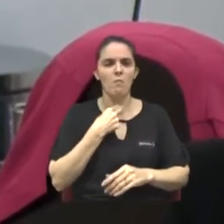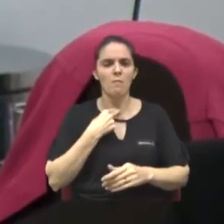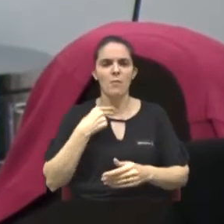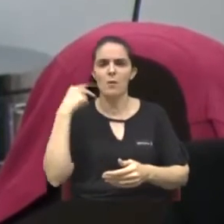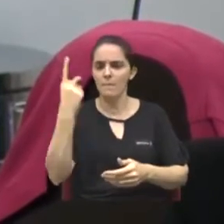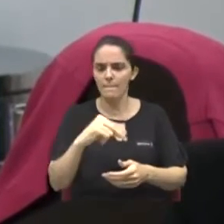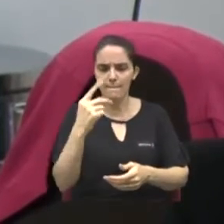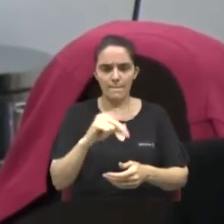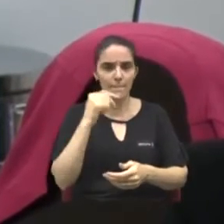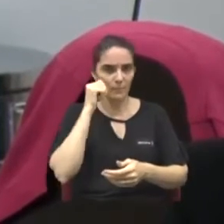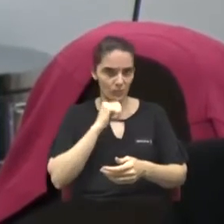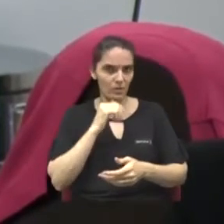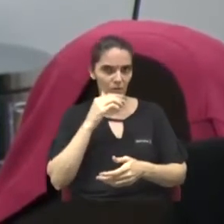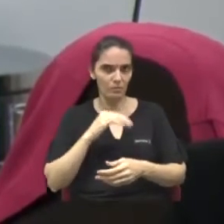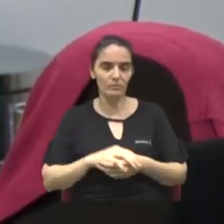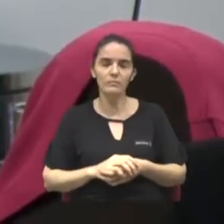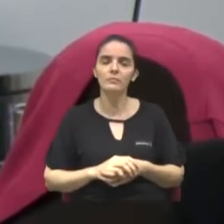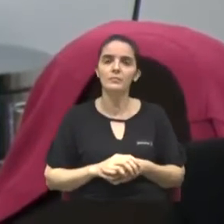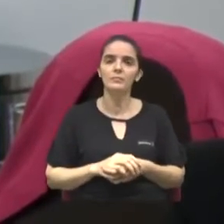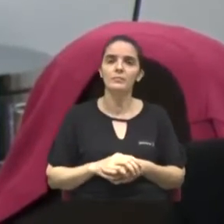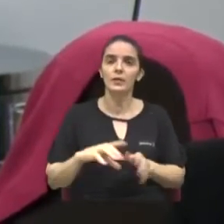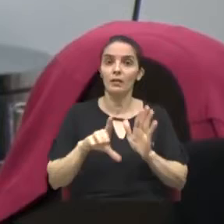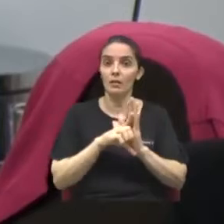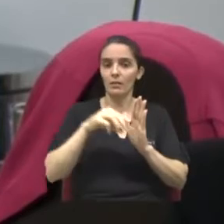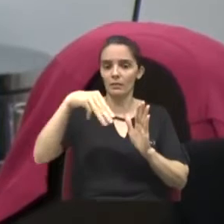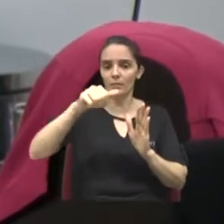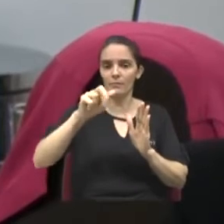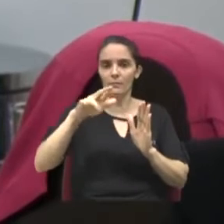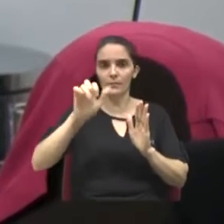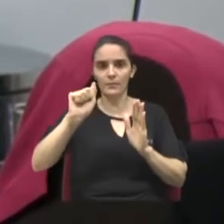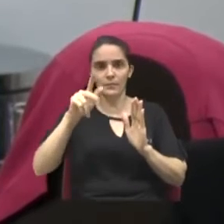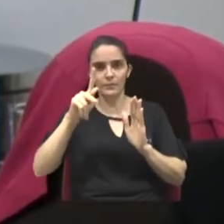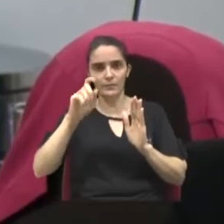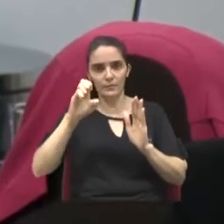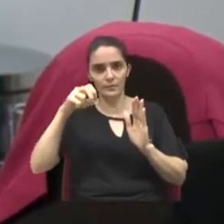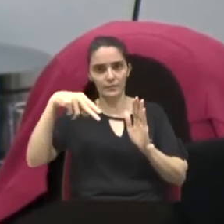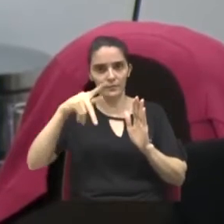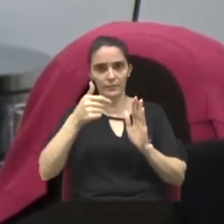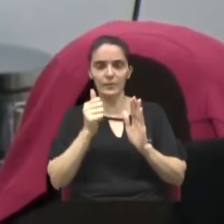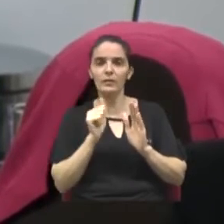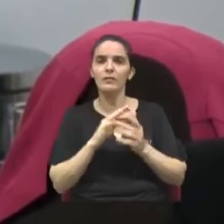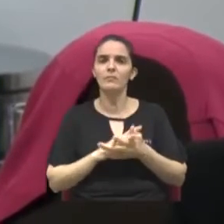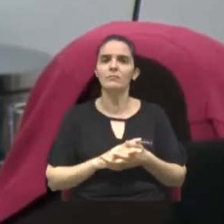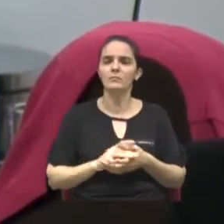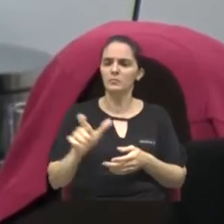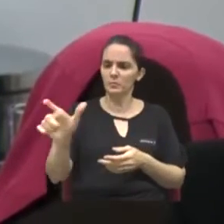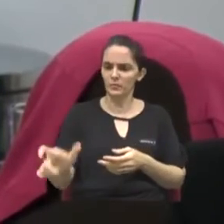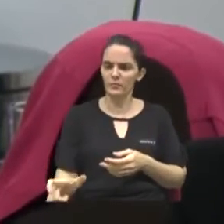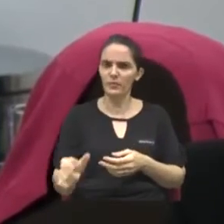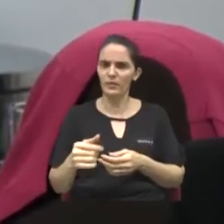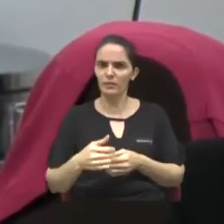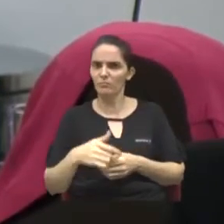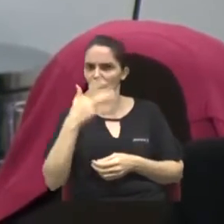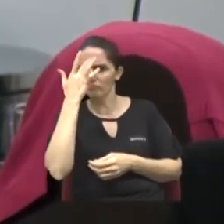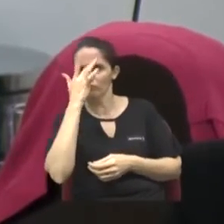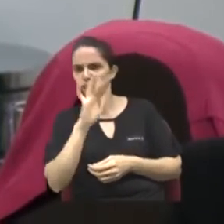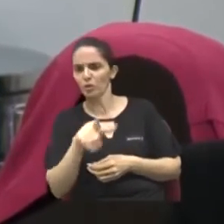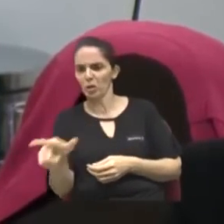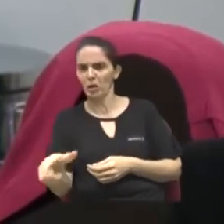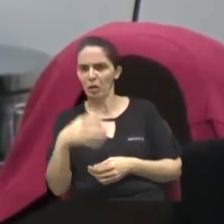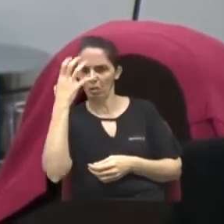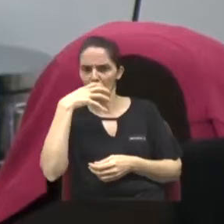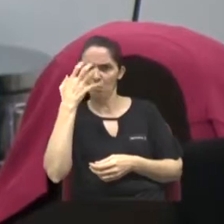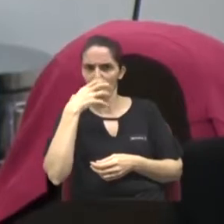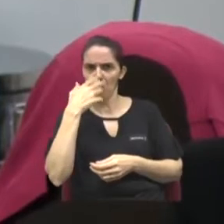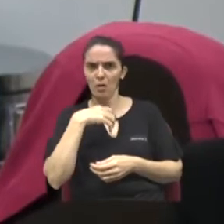na minha casa, você sabe quem é a doutora Nilce Segala? Ela falou, eu não conheço, mas eu sempre ouvi falar dela, que é uma mulher muito brava. E que os